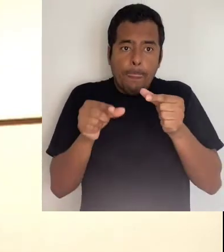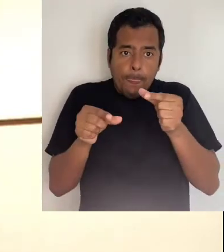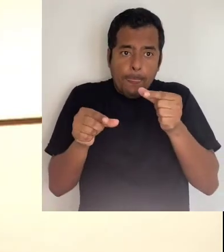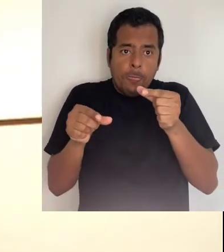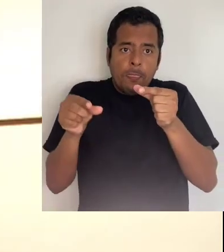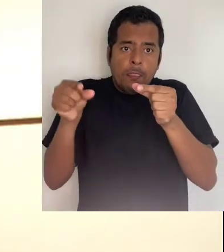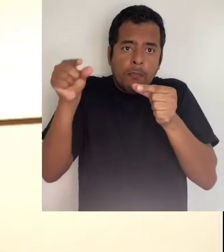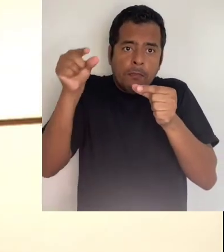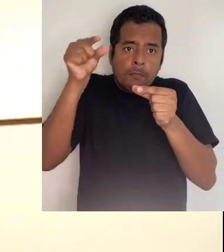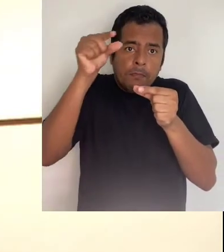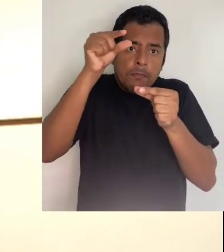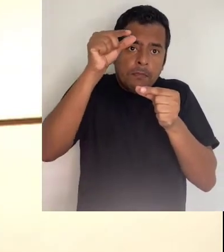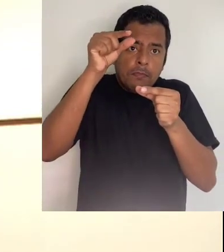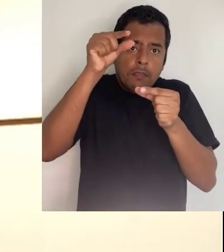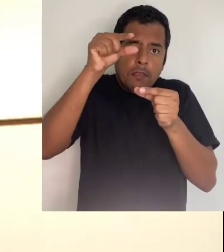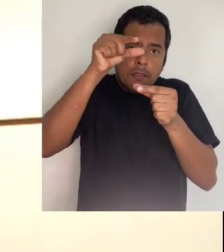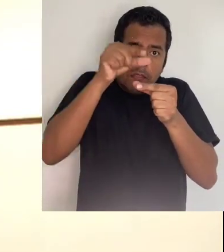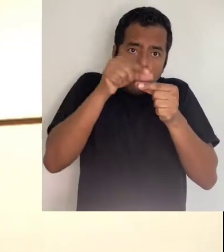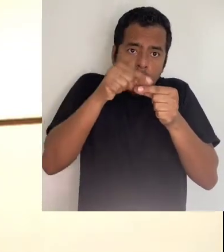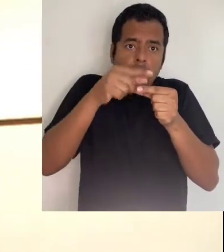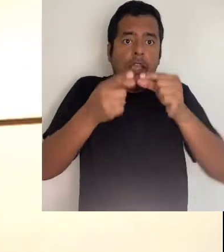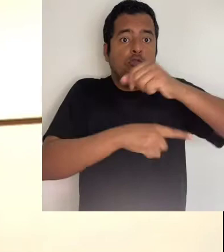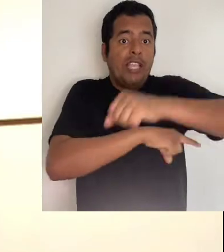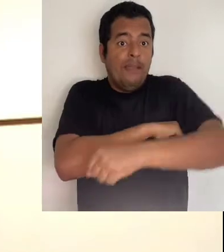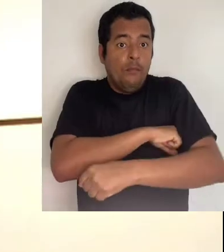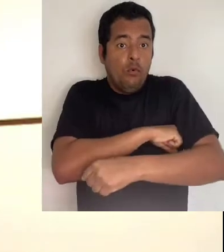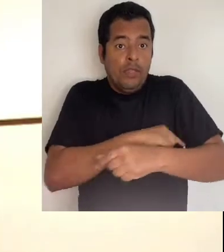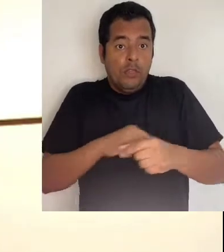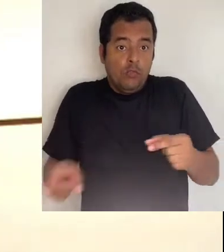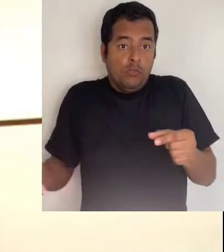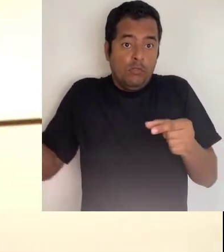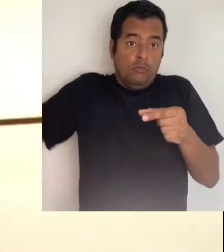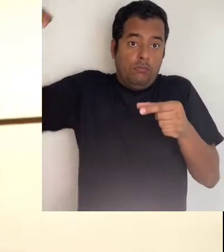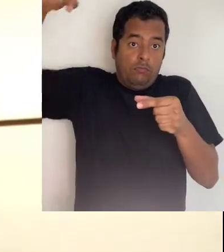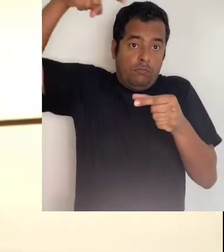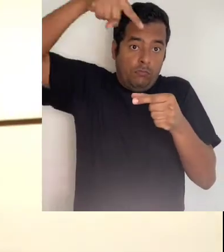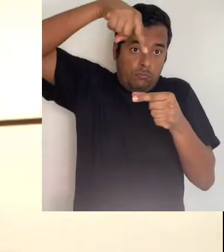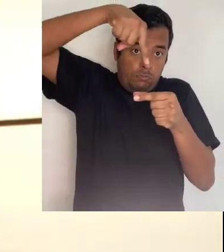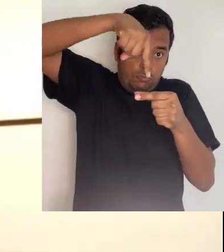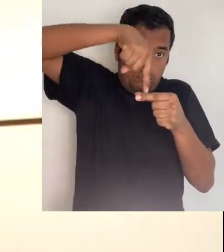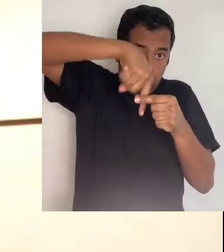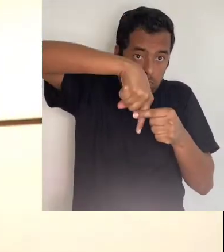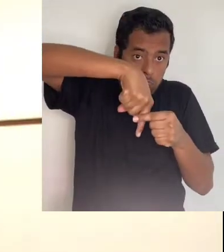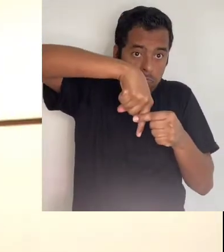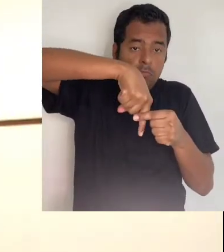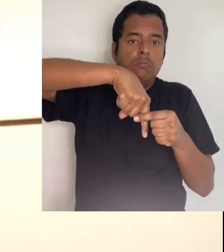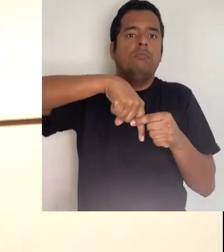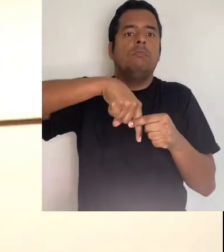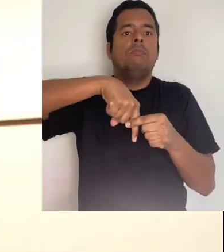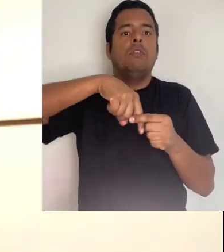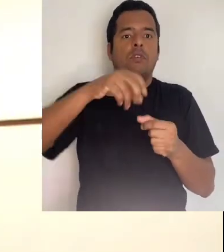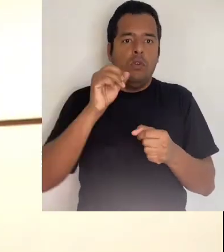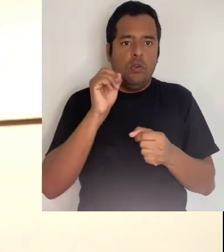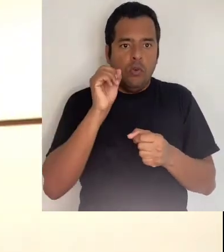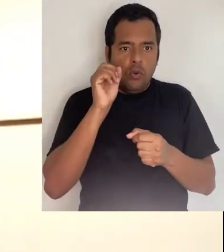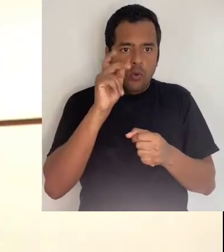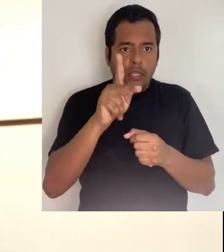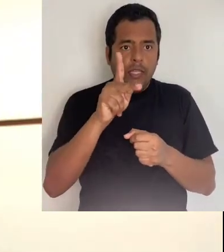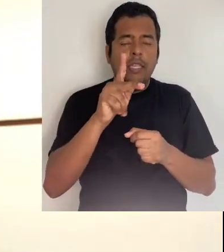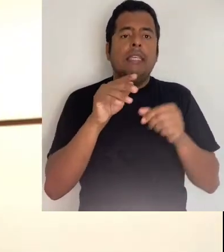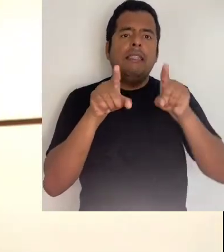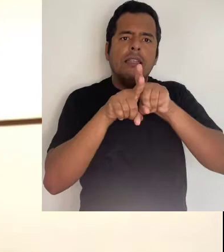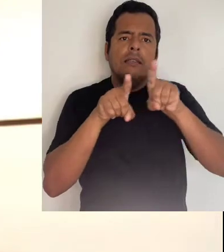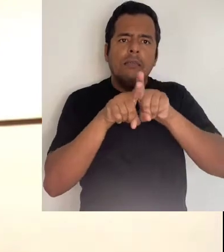aqui, depois que você conecta o termômetro, eu vou precisar também de um